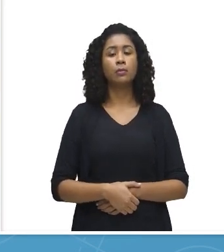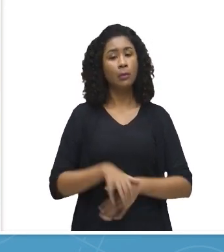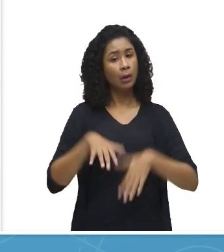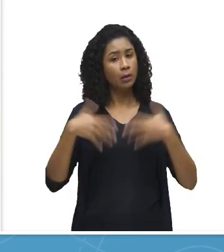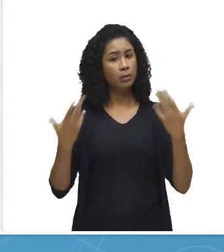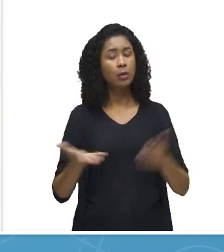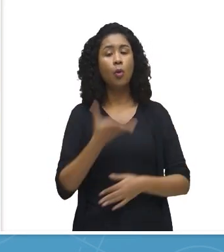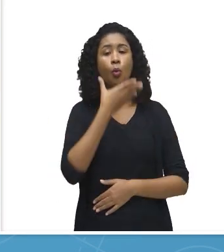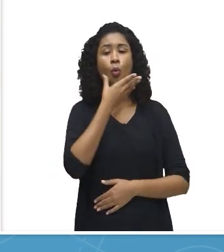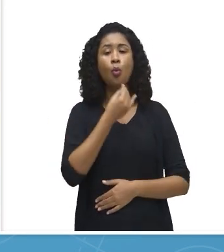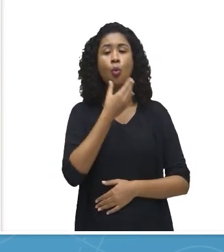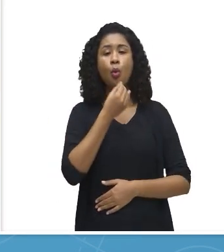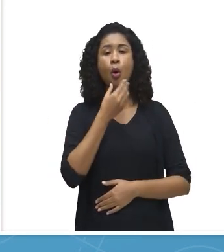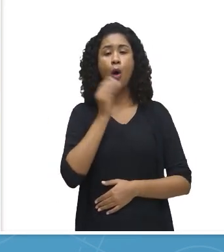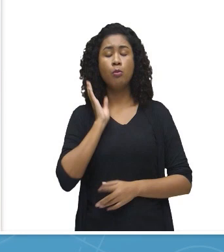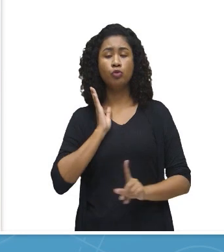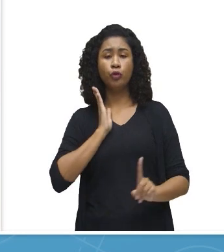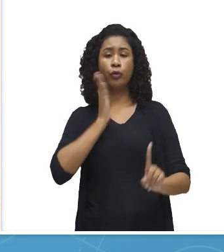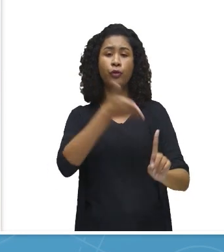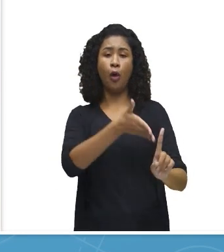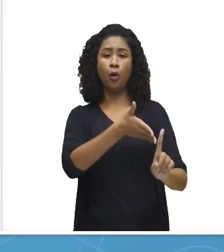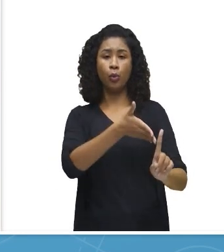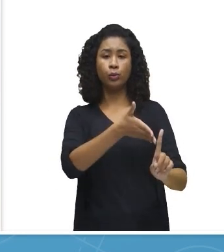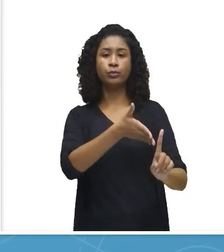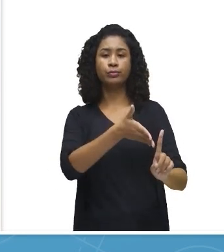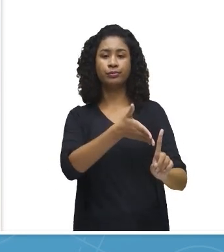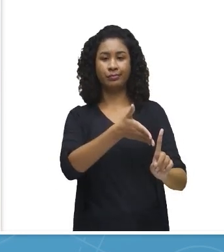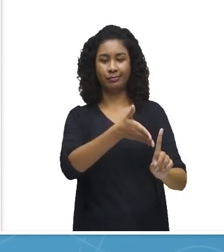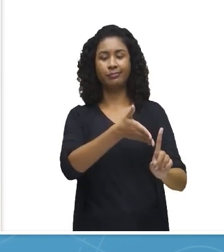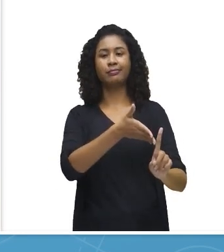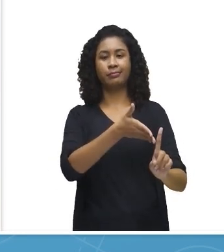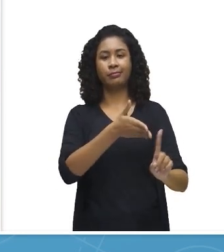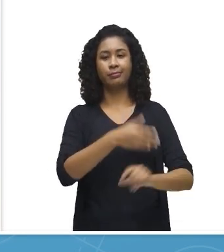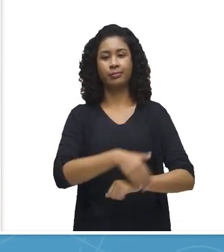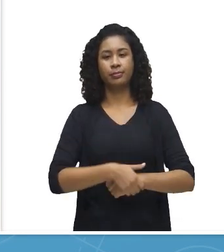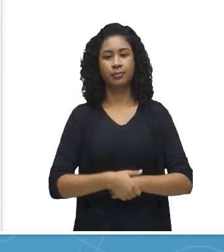o centro do universo.